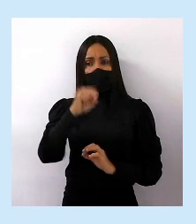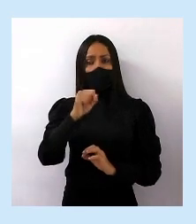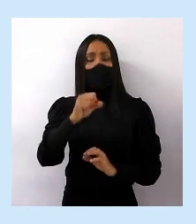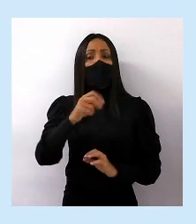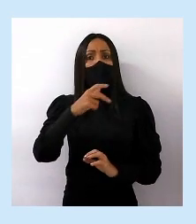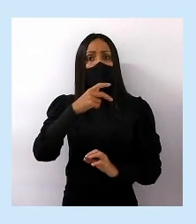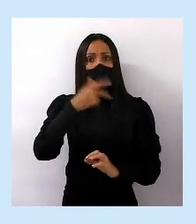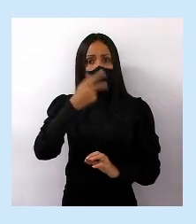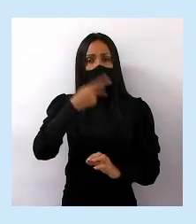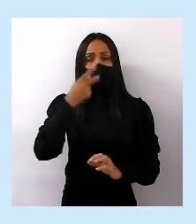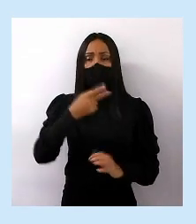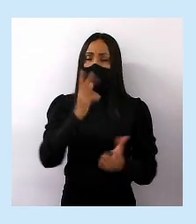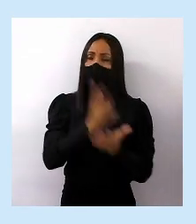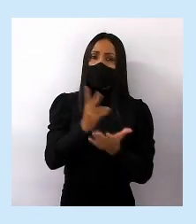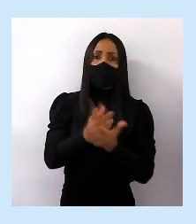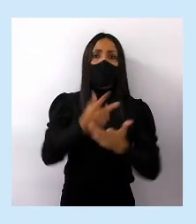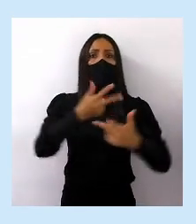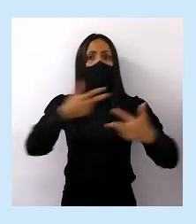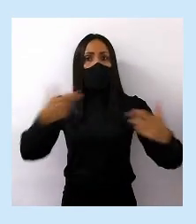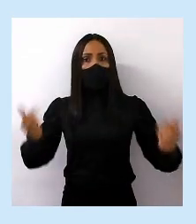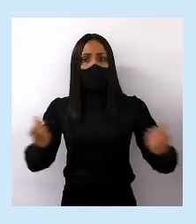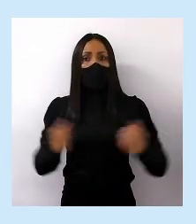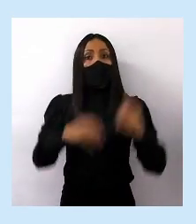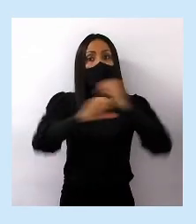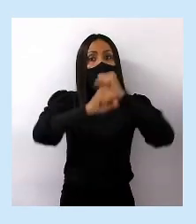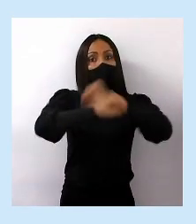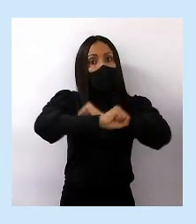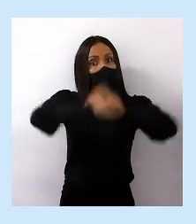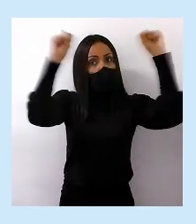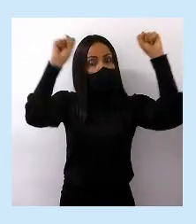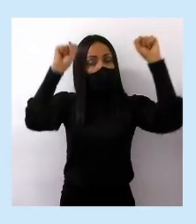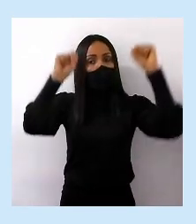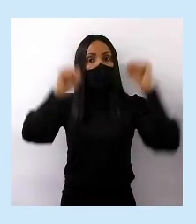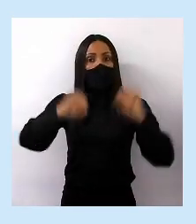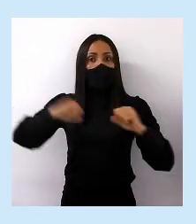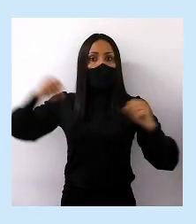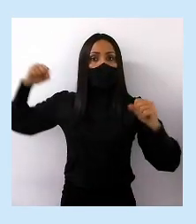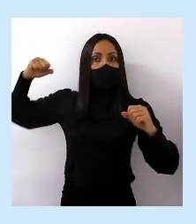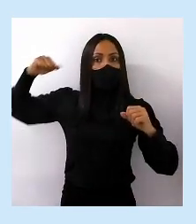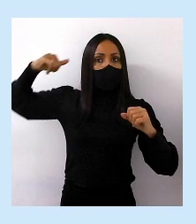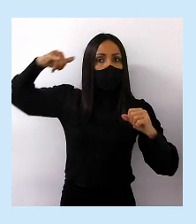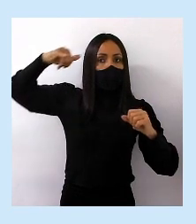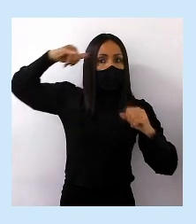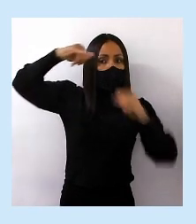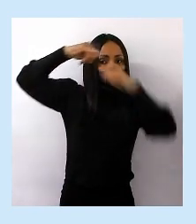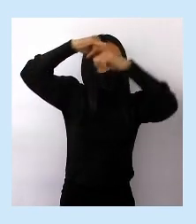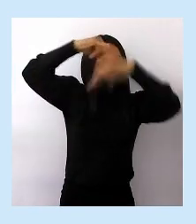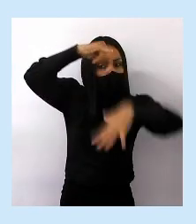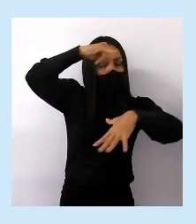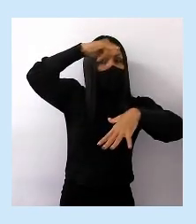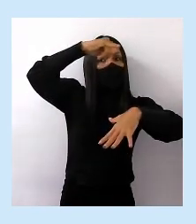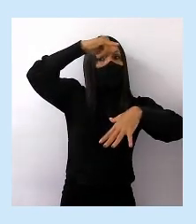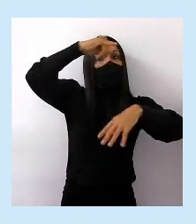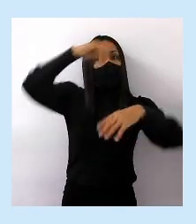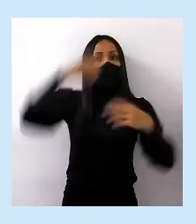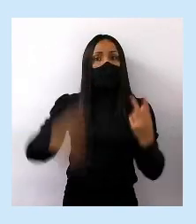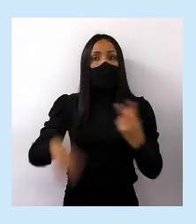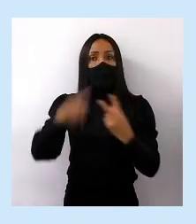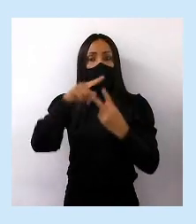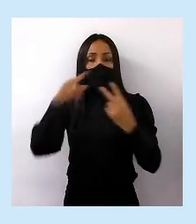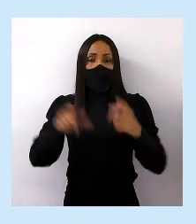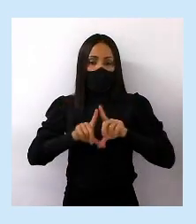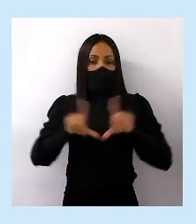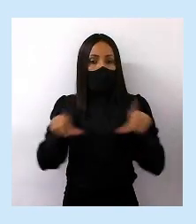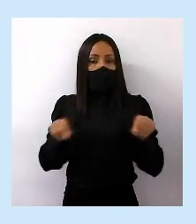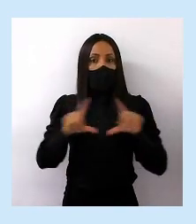da mesma coisa. Eles falam das bombas atômicas que foram, né, lá em Hiroshima e Nagasaki, no Japão,